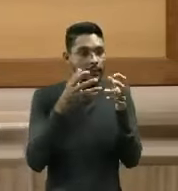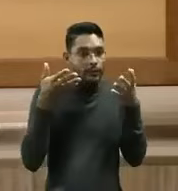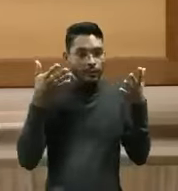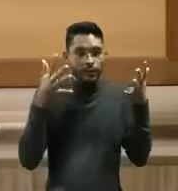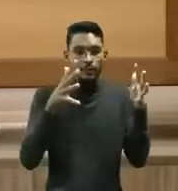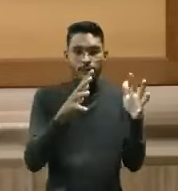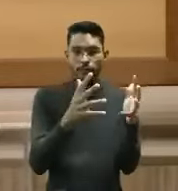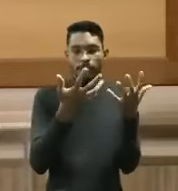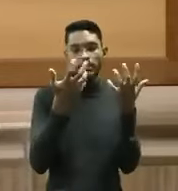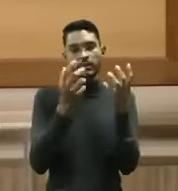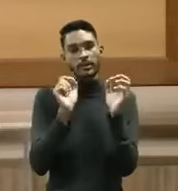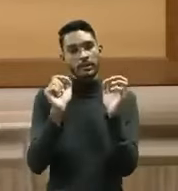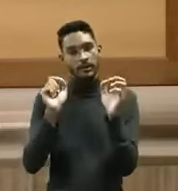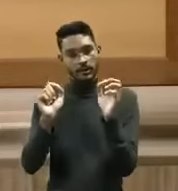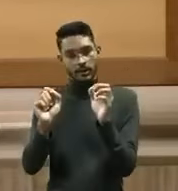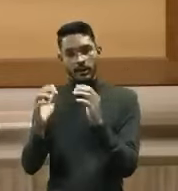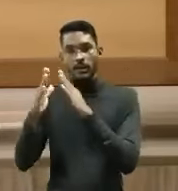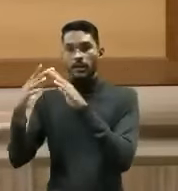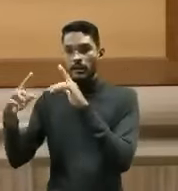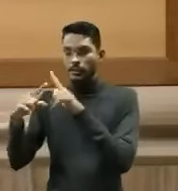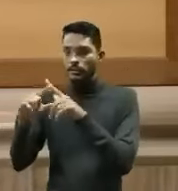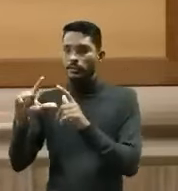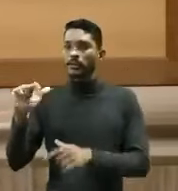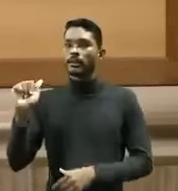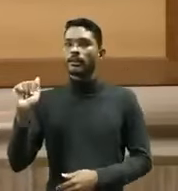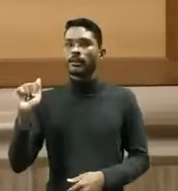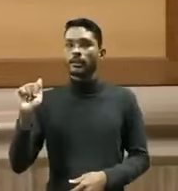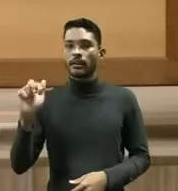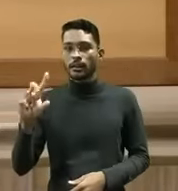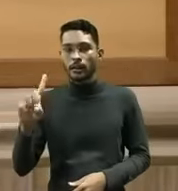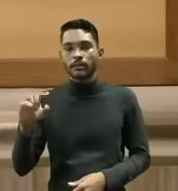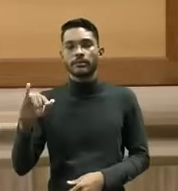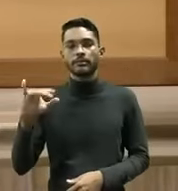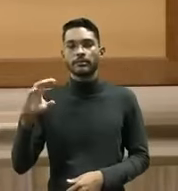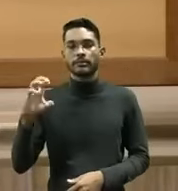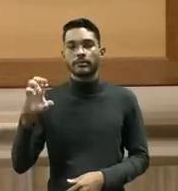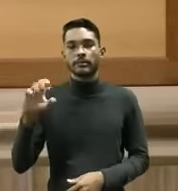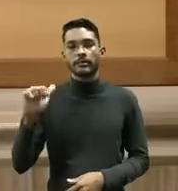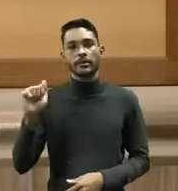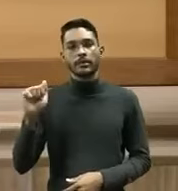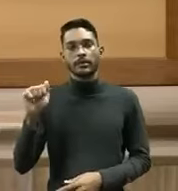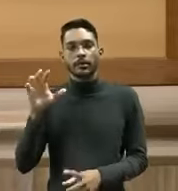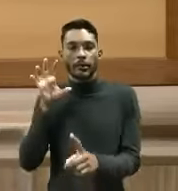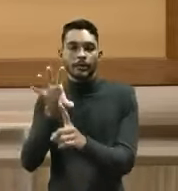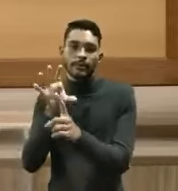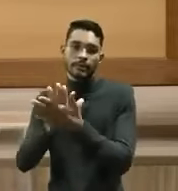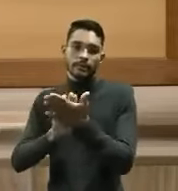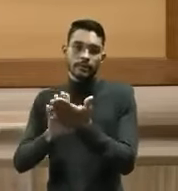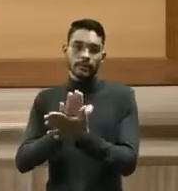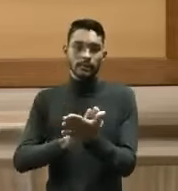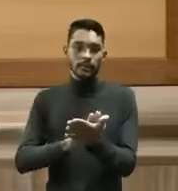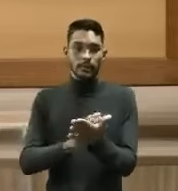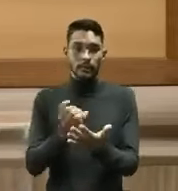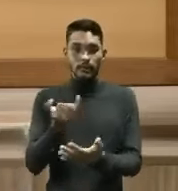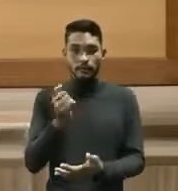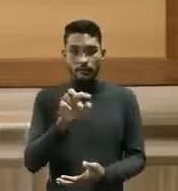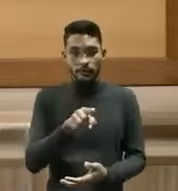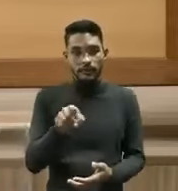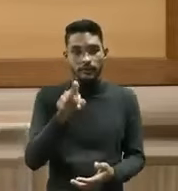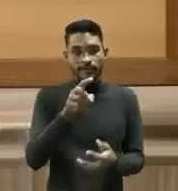Laudiceia ela não é acusada de nada porque sempre se vocês pegarem as seis igrejas que vem